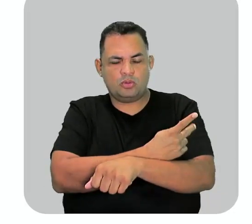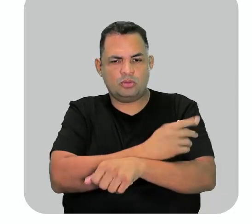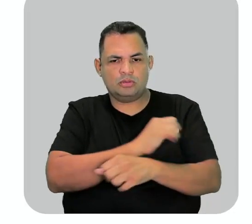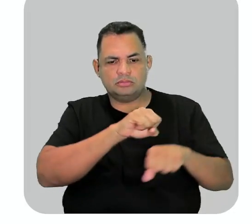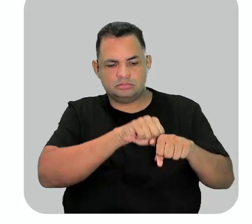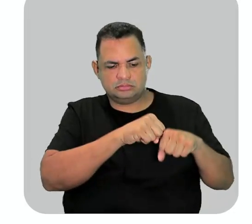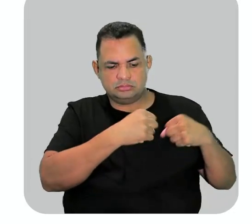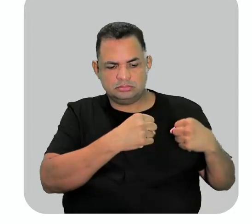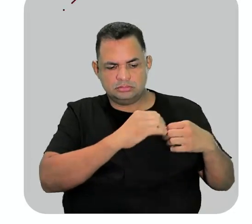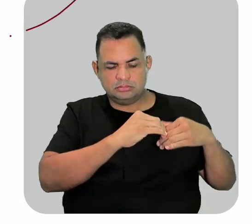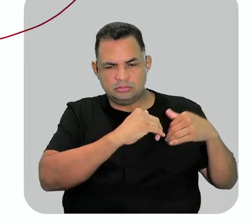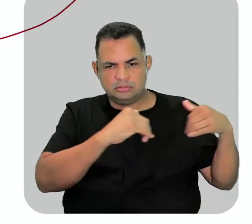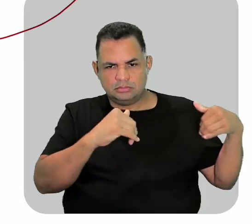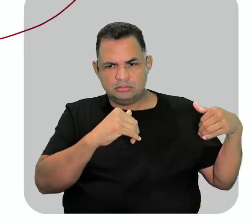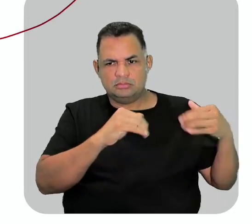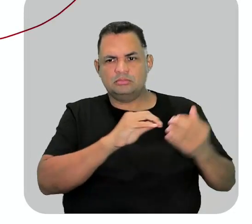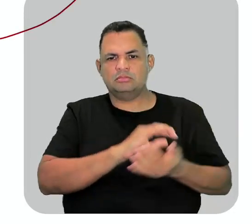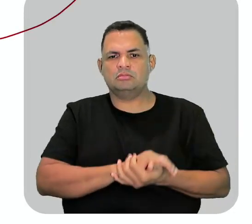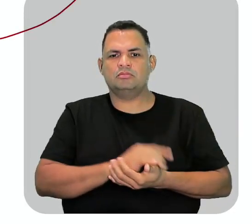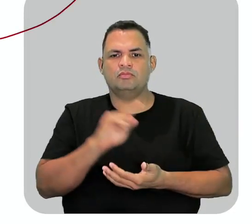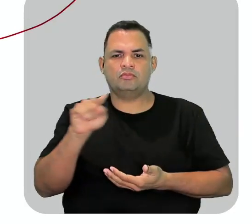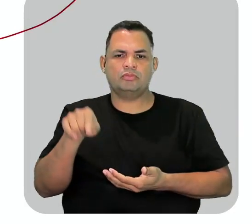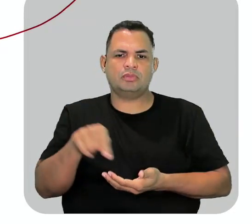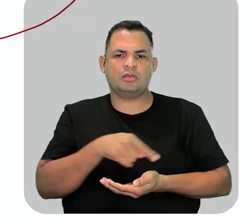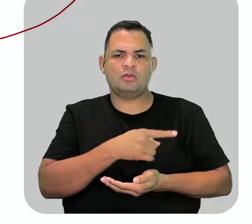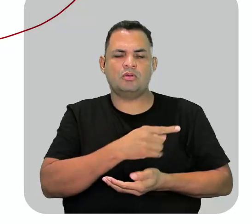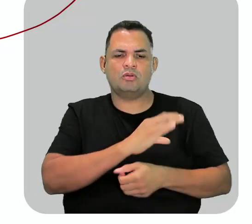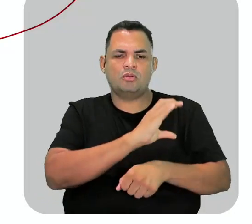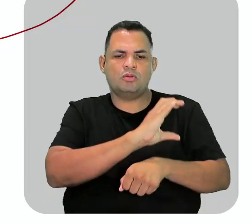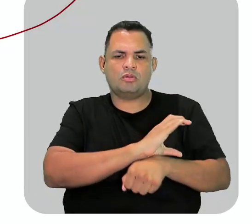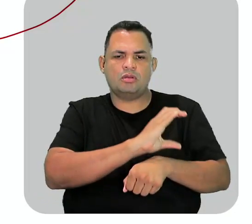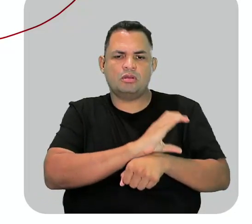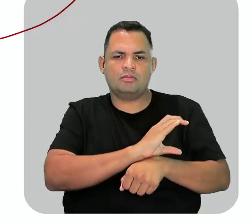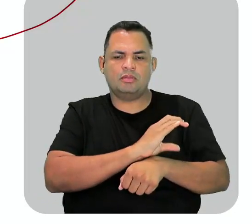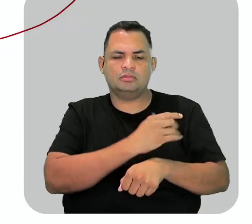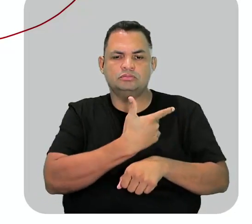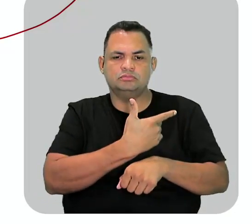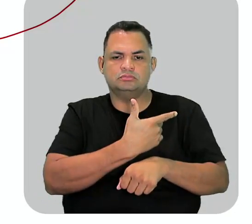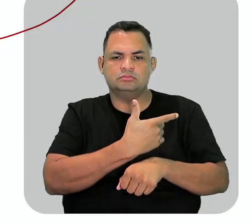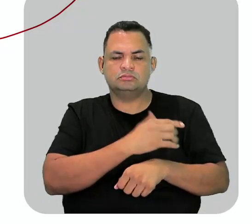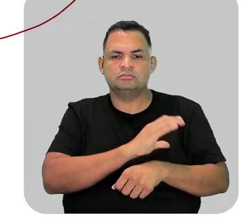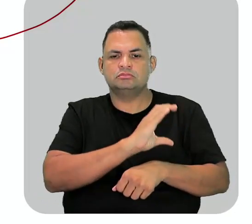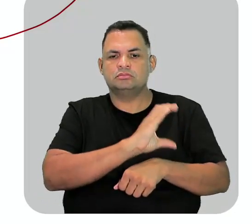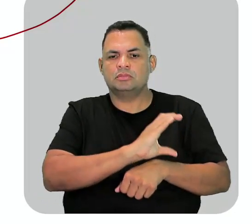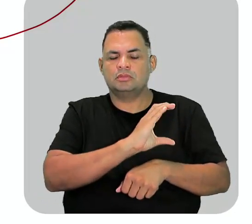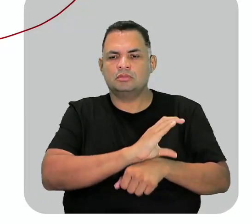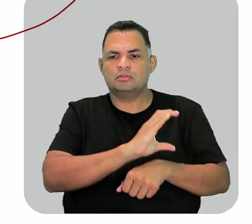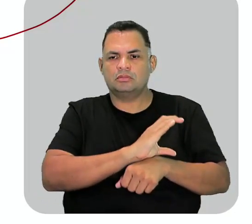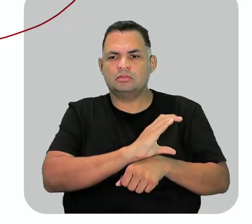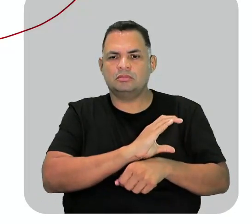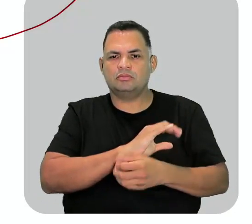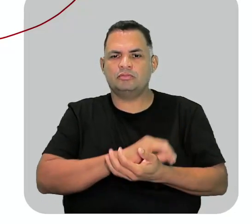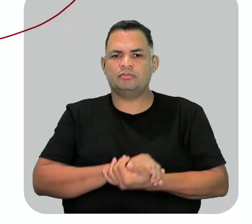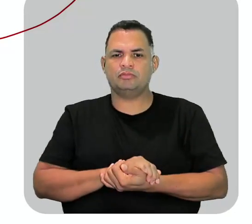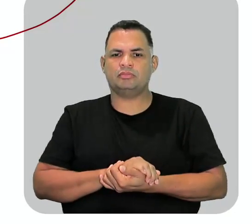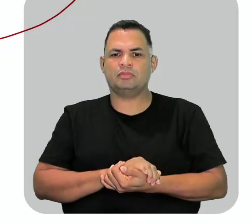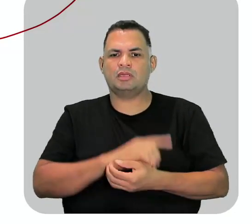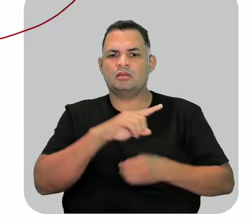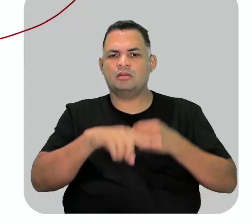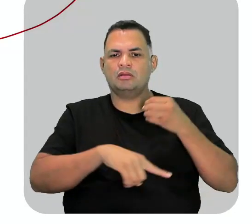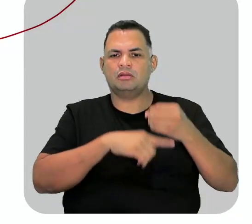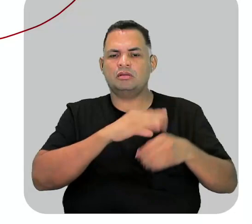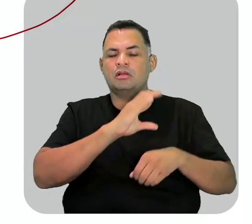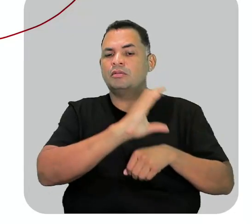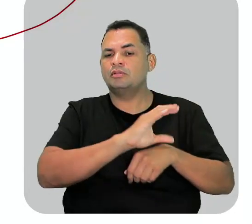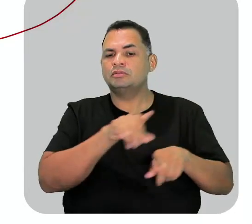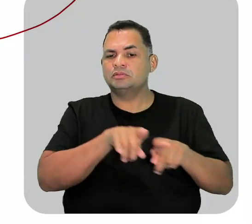rompendo a ligação, e o outro vai se ligar aqui, ó, ao nosso átomo de